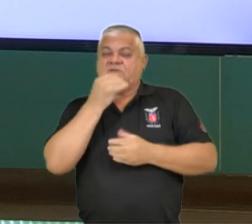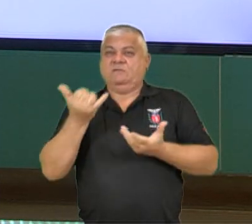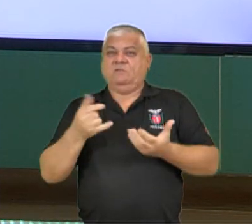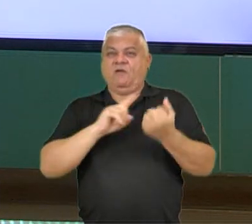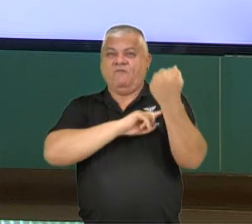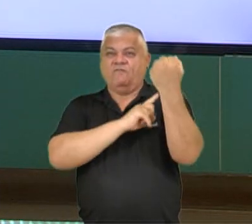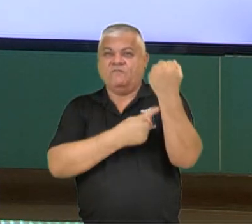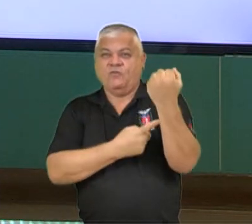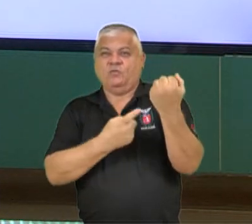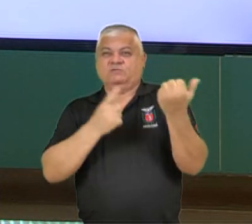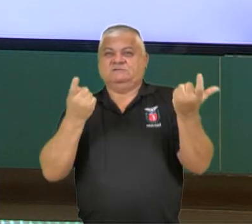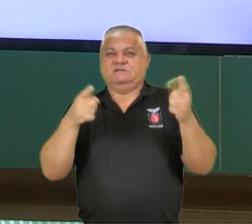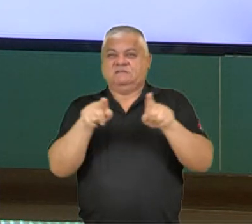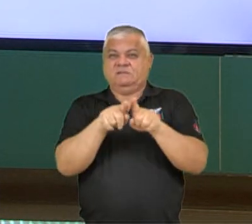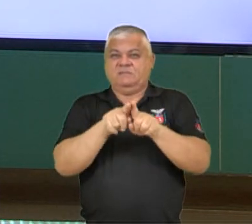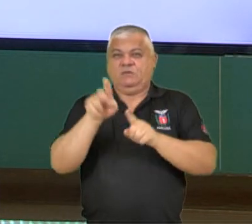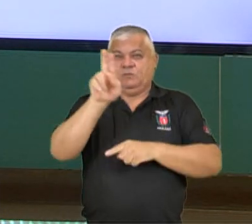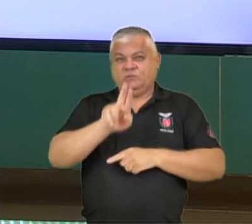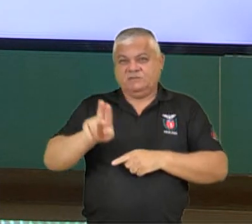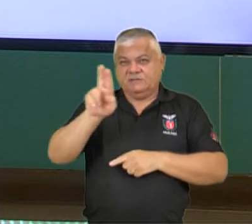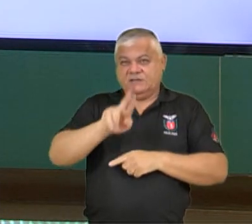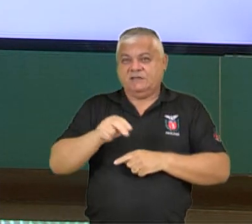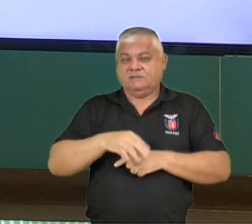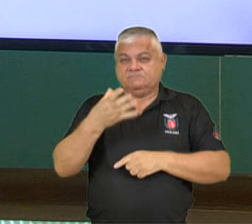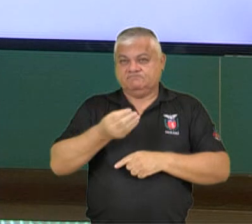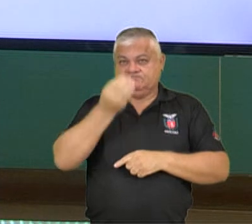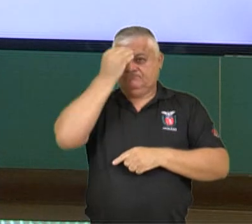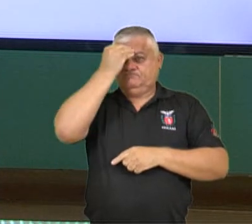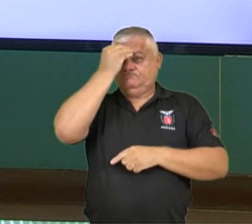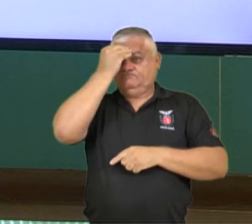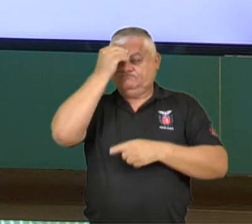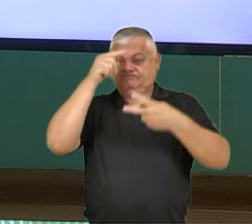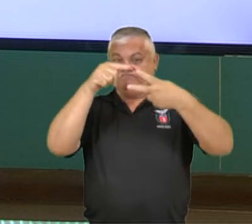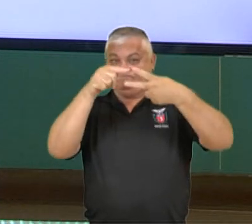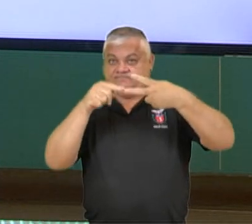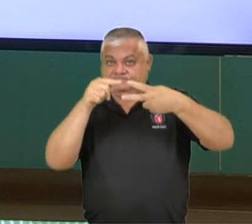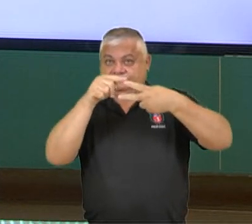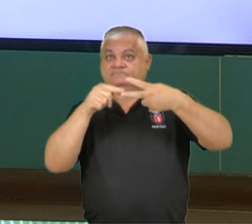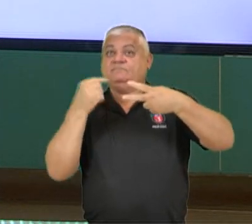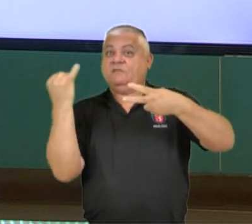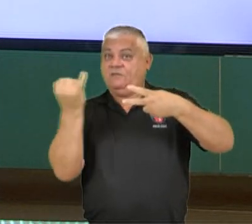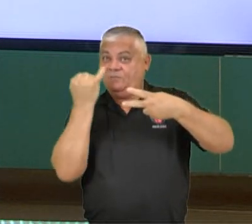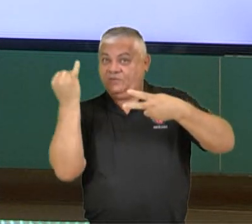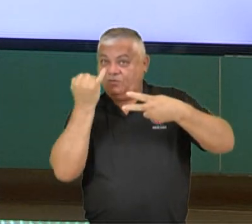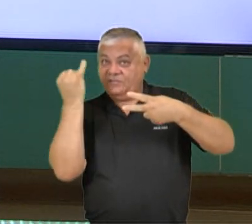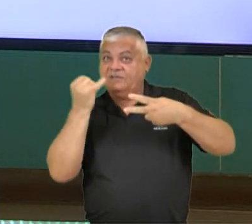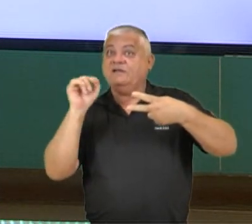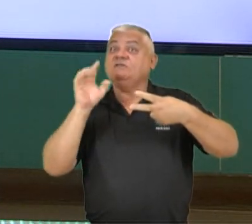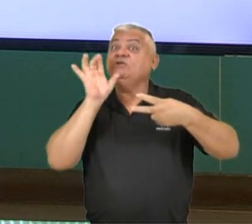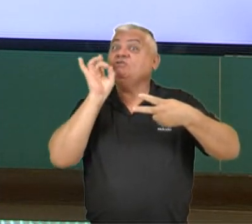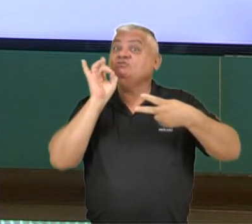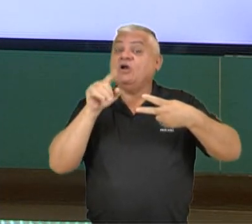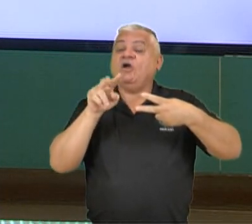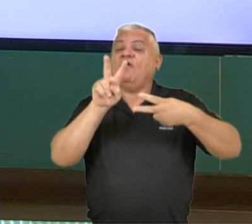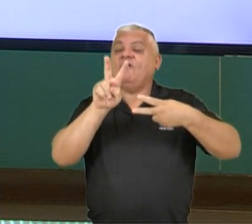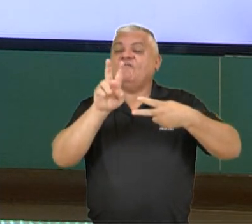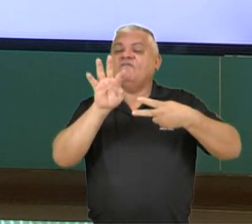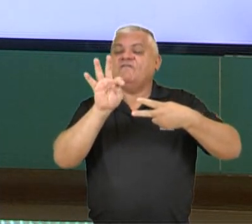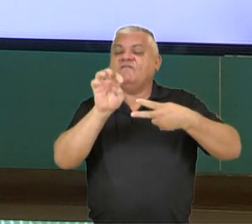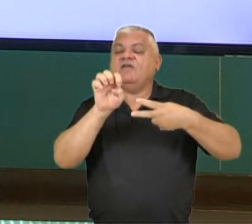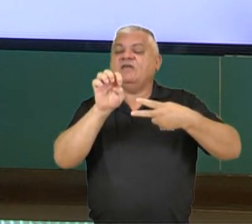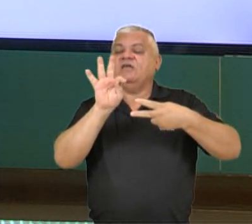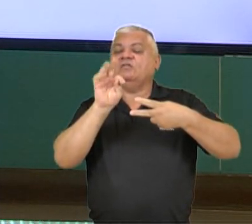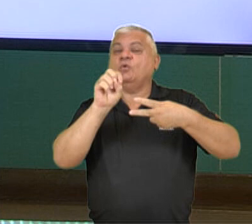e a sua respectiva unidade. Nunca esqueça das unidades. Grandeza física, ela só tem sentido quando tiver a